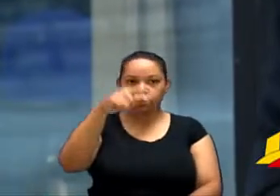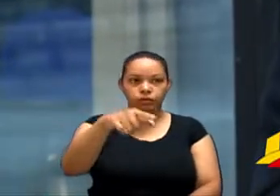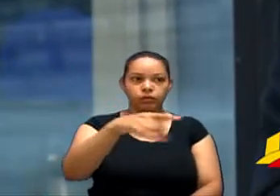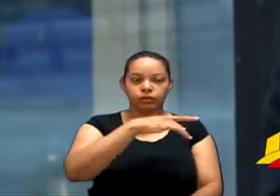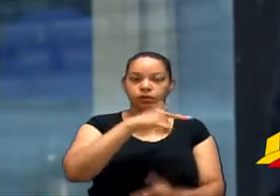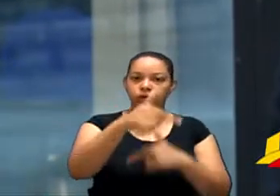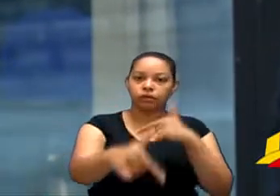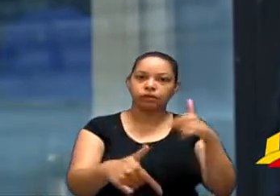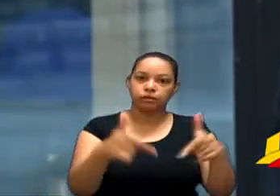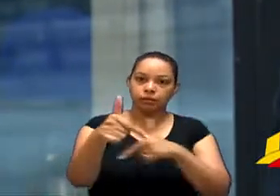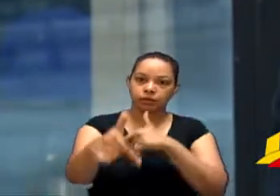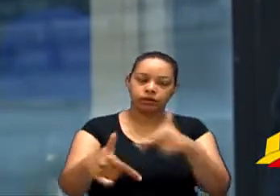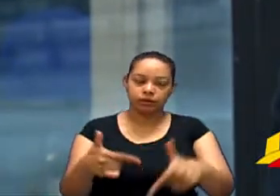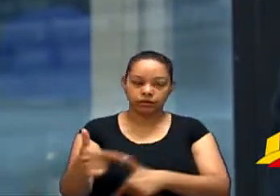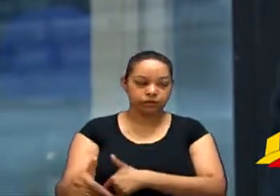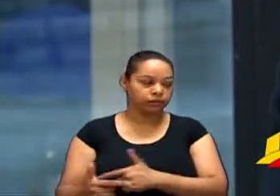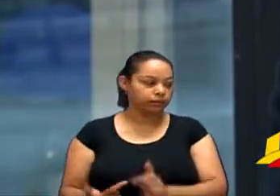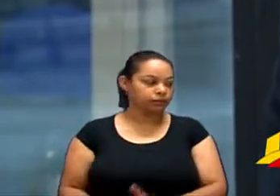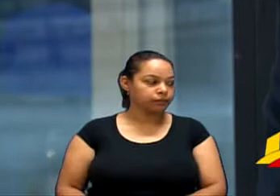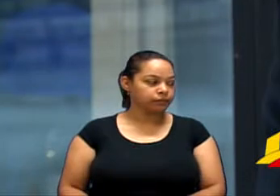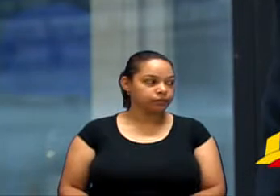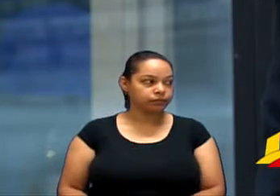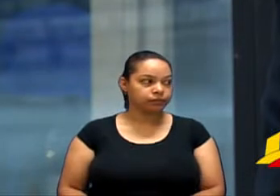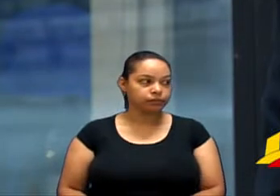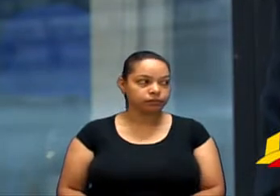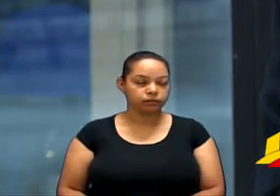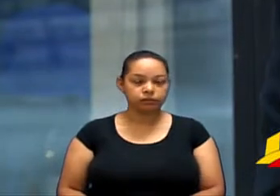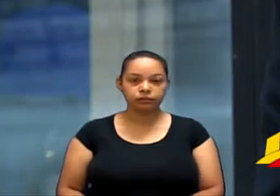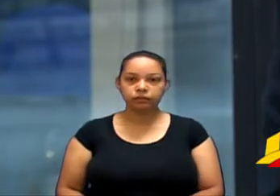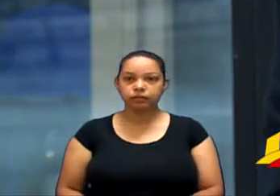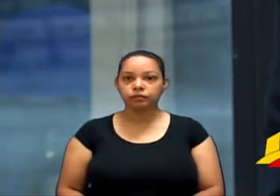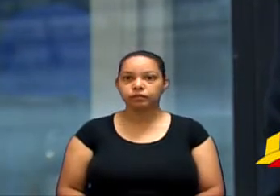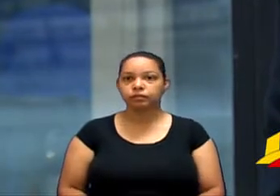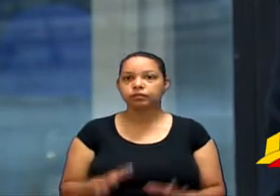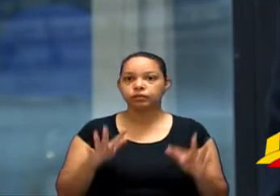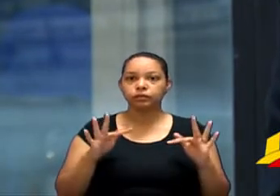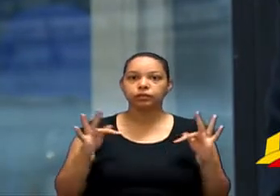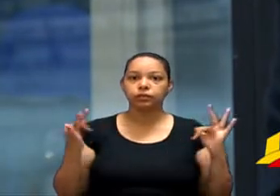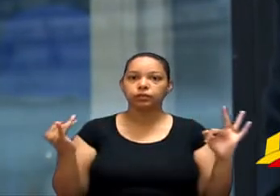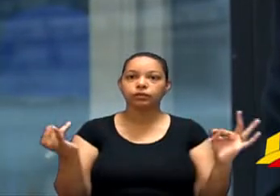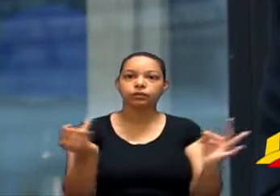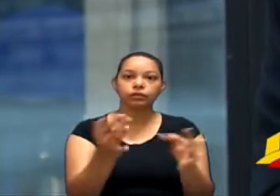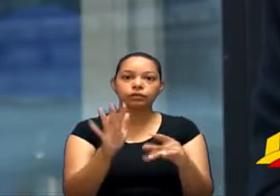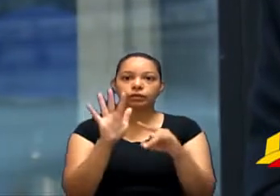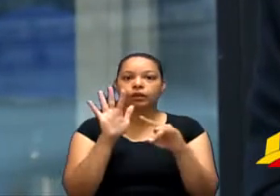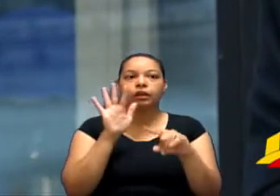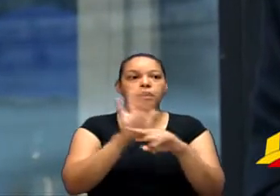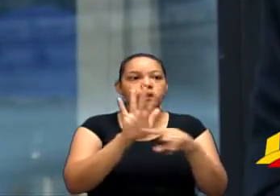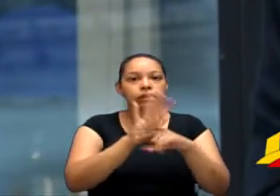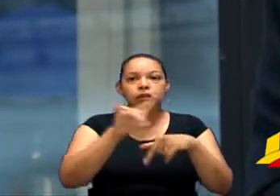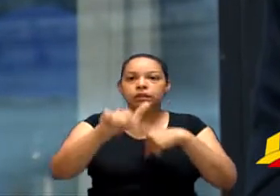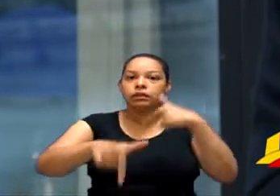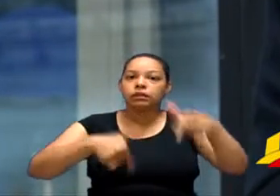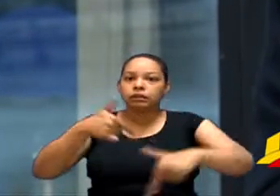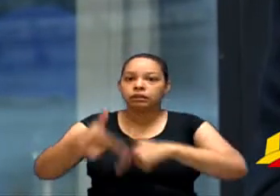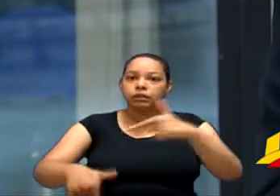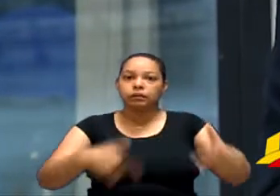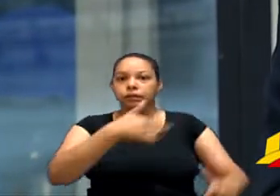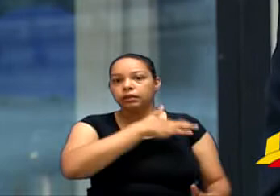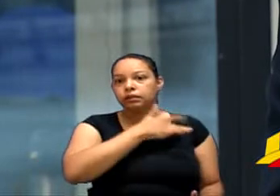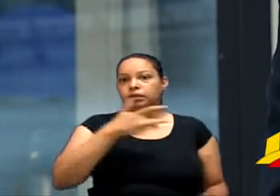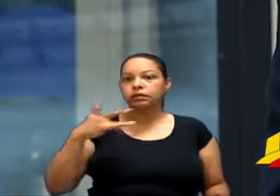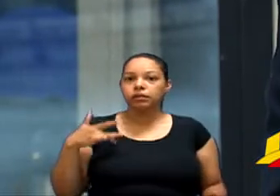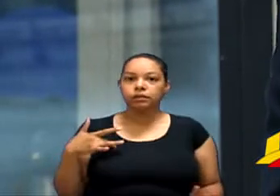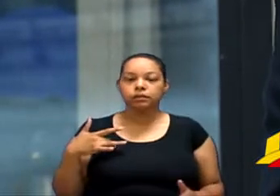para para a reciclagem ou incineração todos os profissionais viu presidente que trabalha na área de saúde eu diria